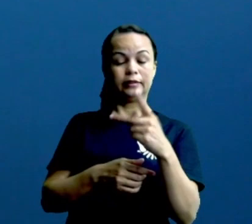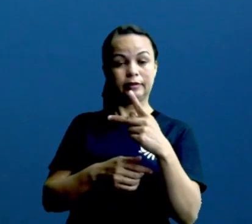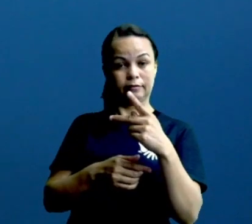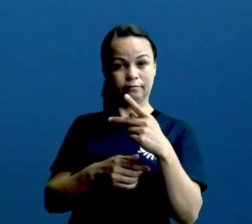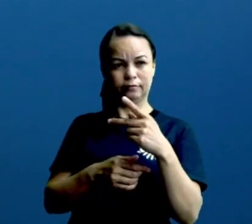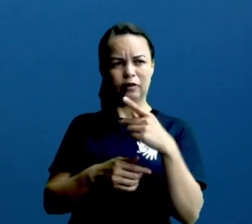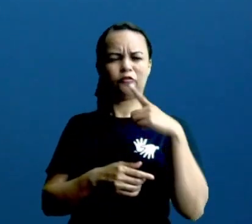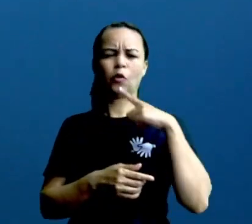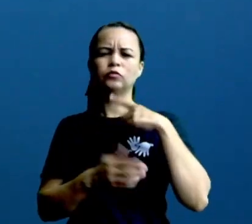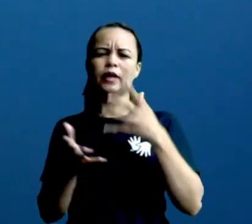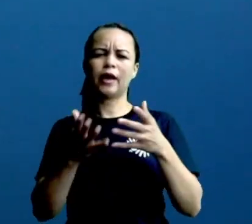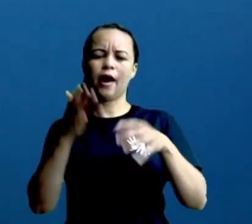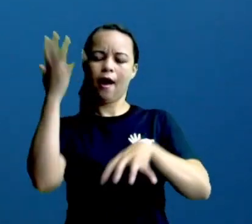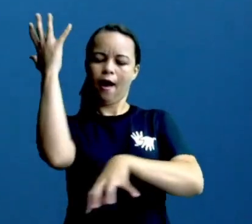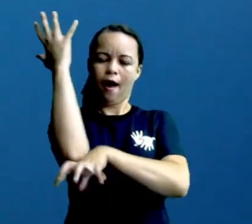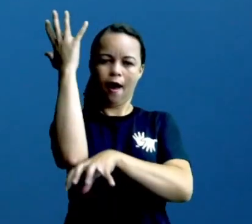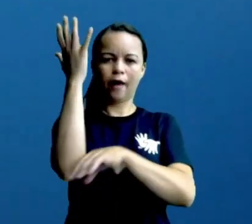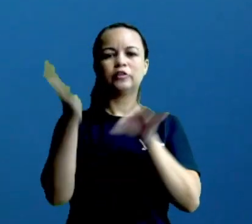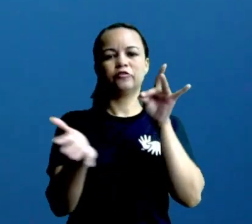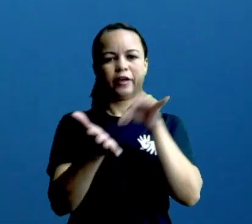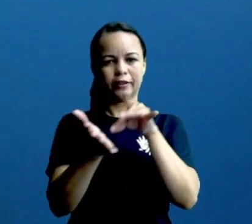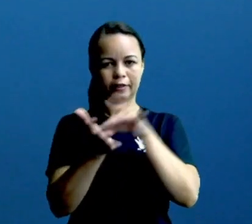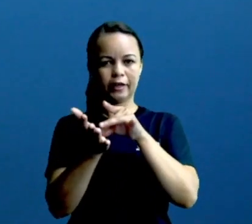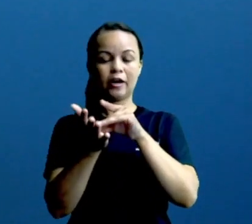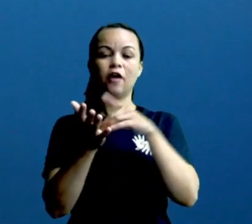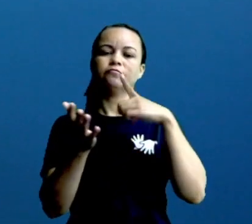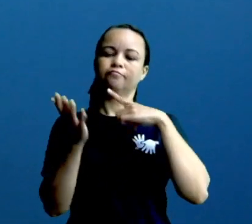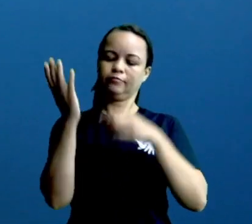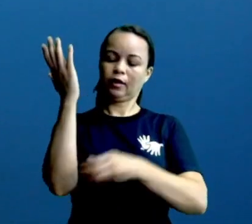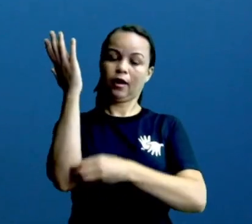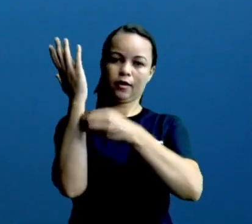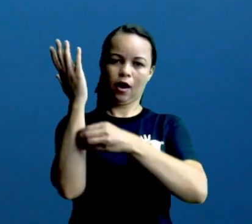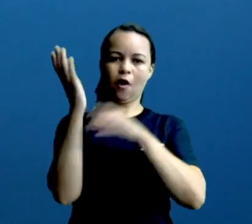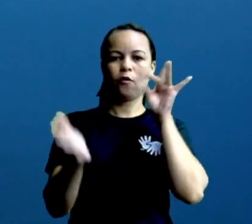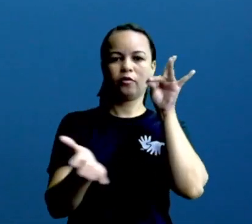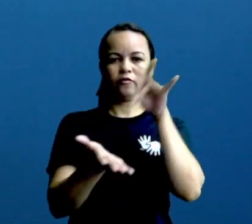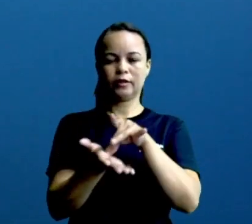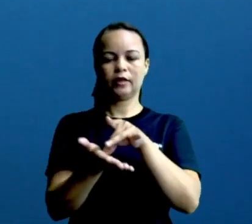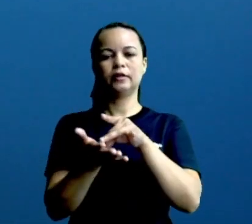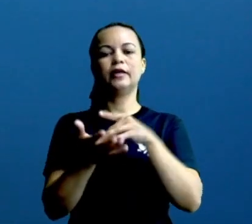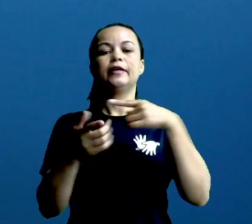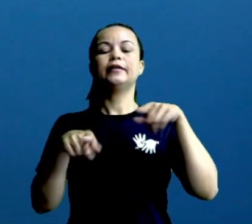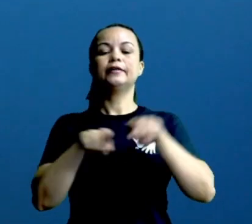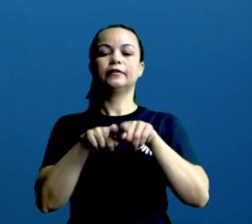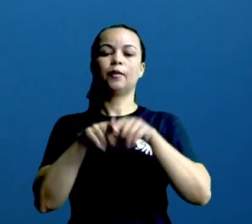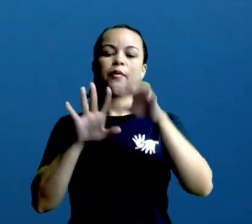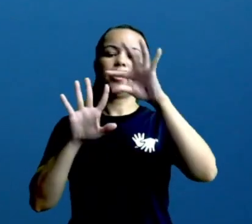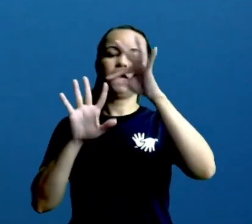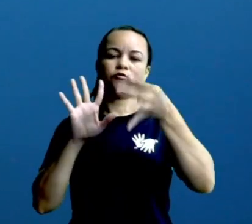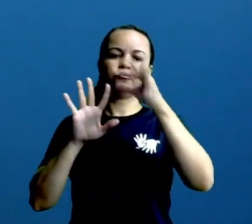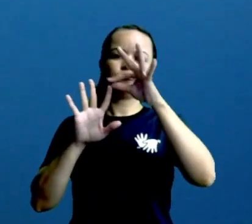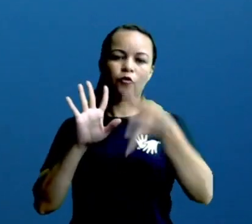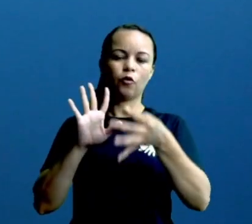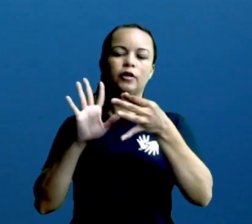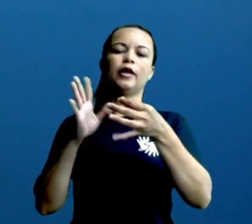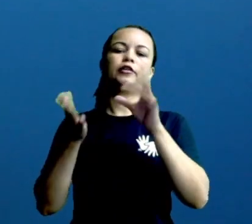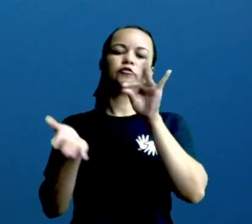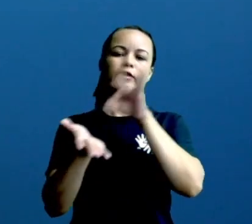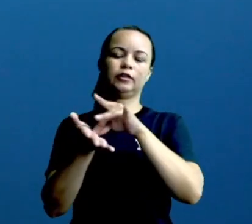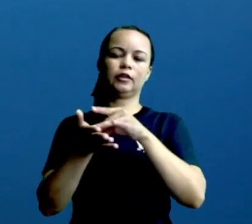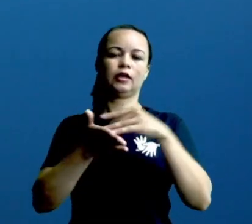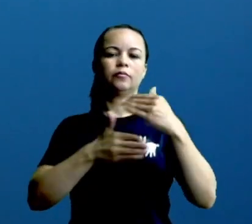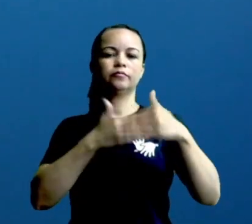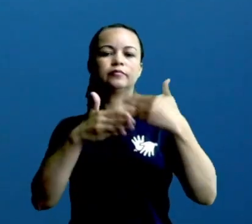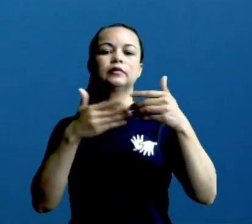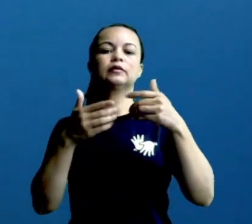já vão ter raiz verdadeira, que é o rizoma, vão ter caule verdadeiro e vão ter folhas verdadeiras. Uma das razões por eles